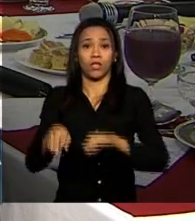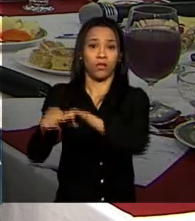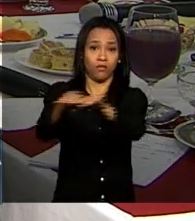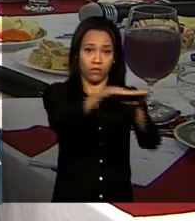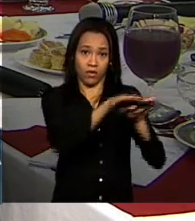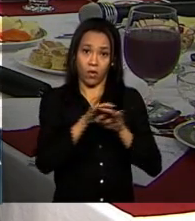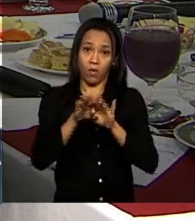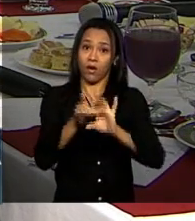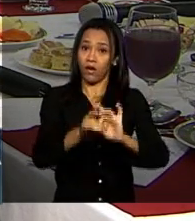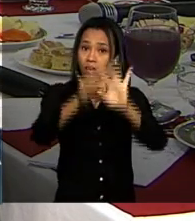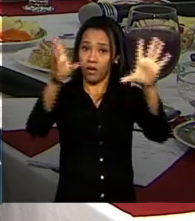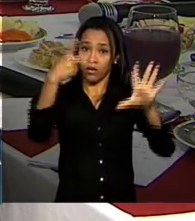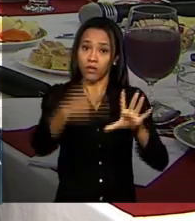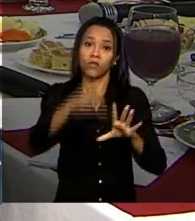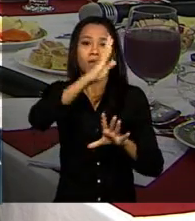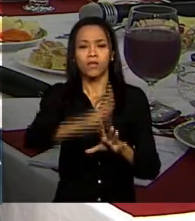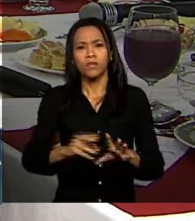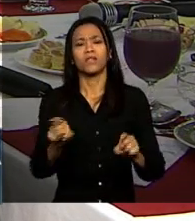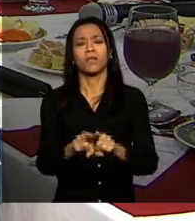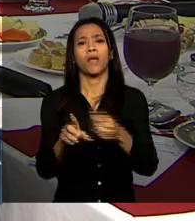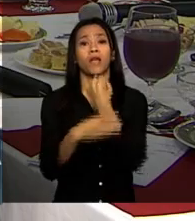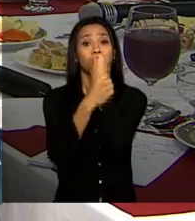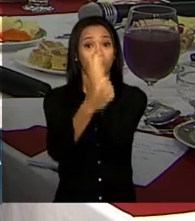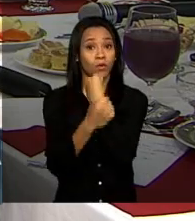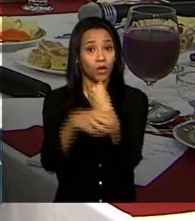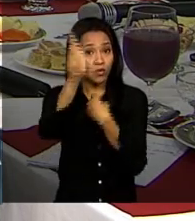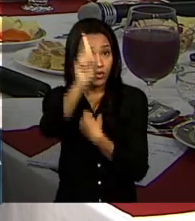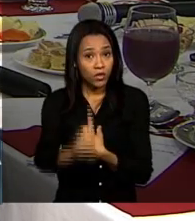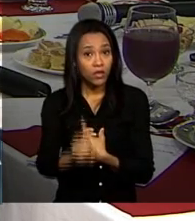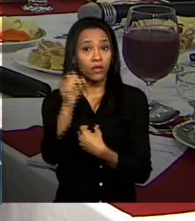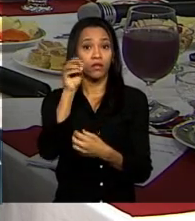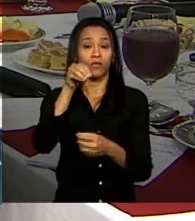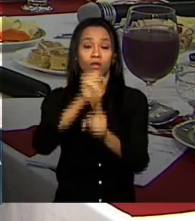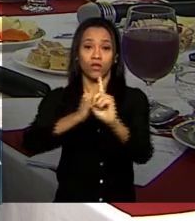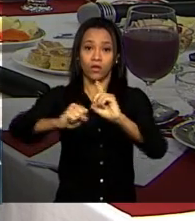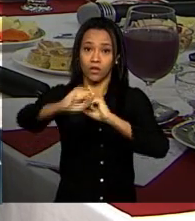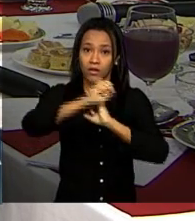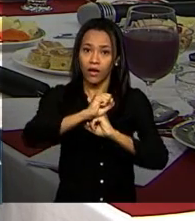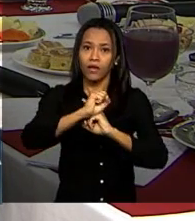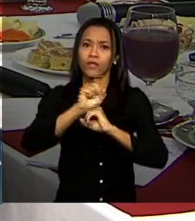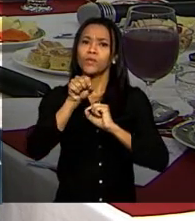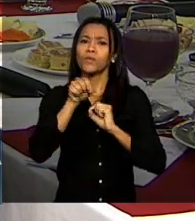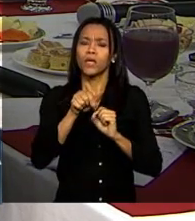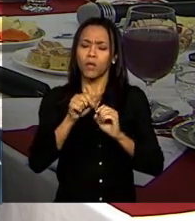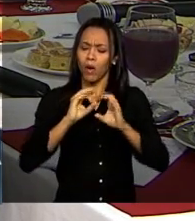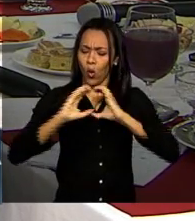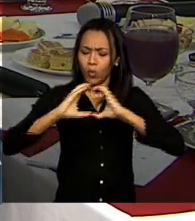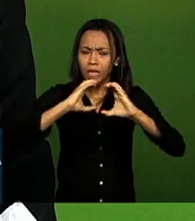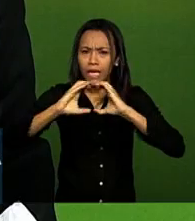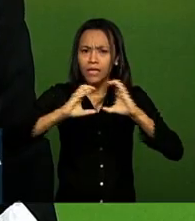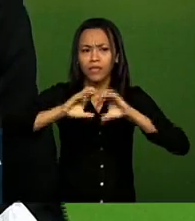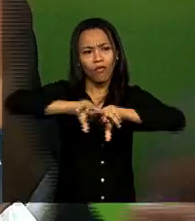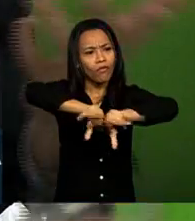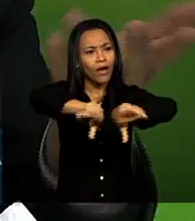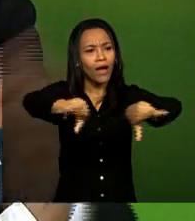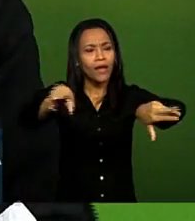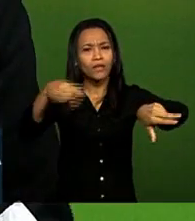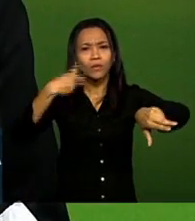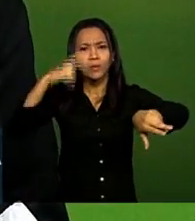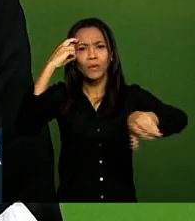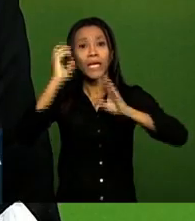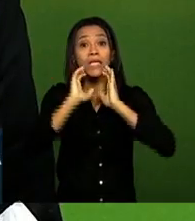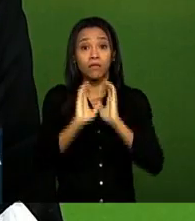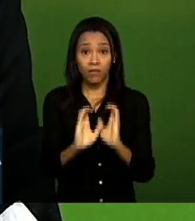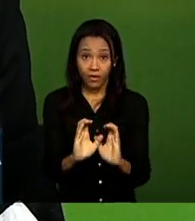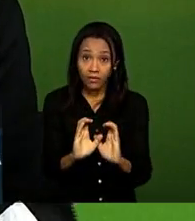e assegurar os direitos da sociedade brasileira em relação a uma comunicação plural uma comunicação democrática portanto uma